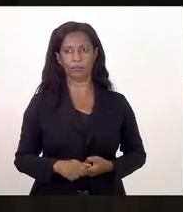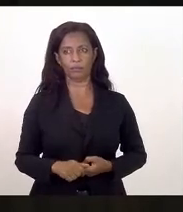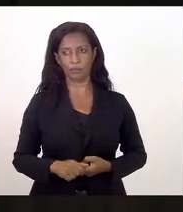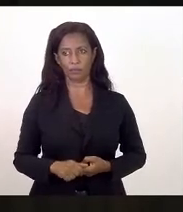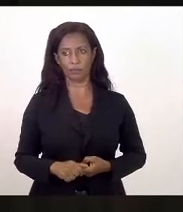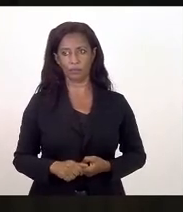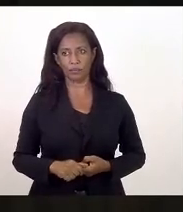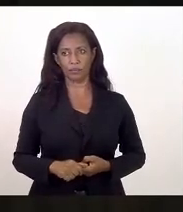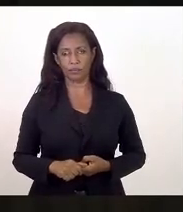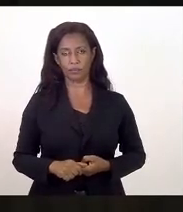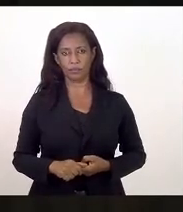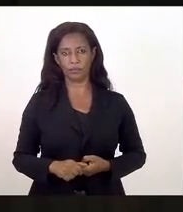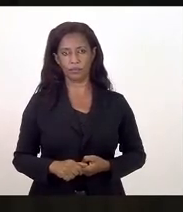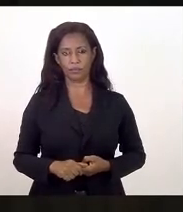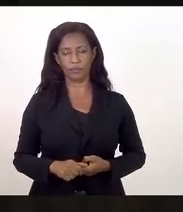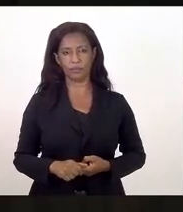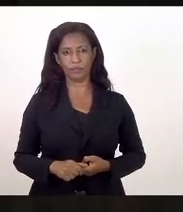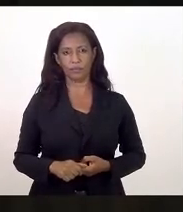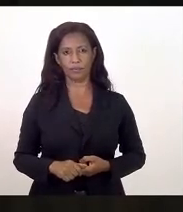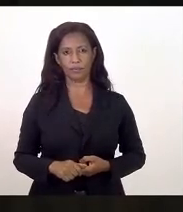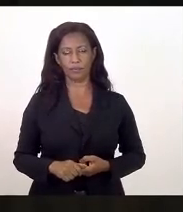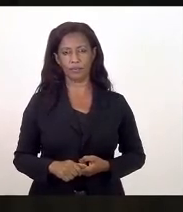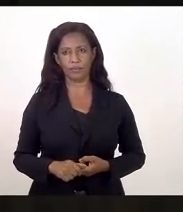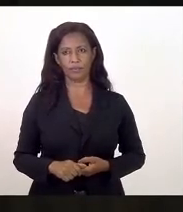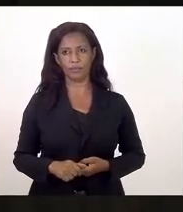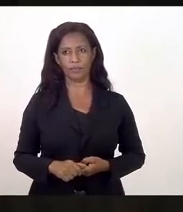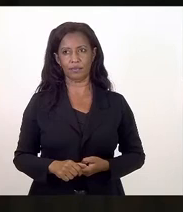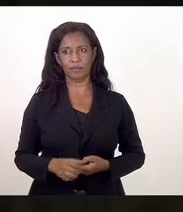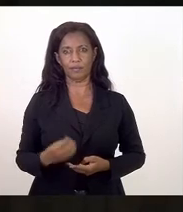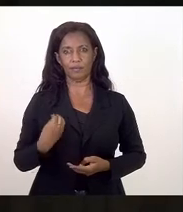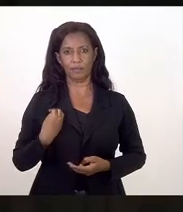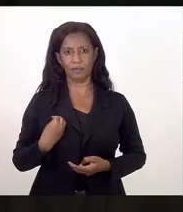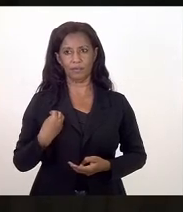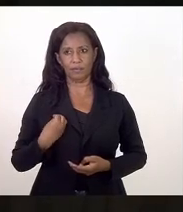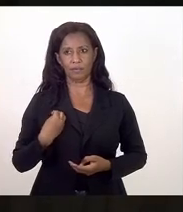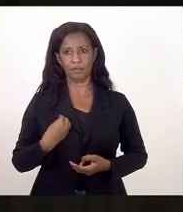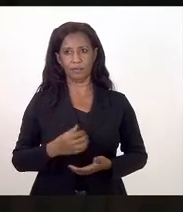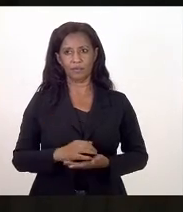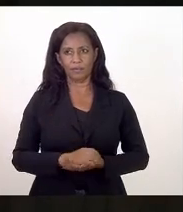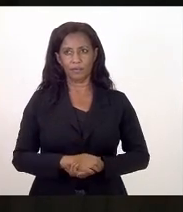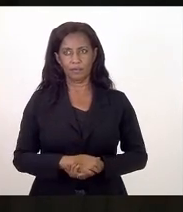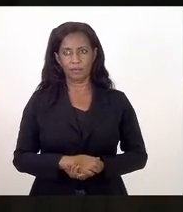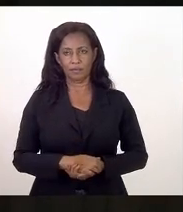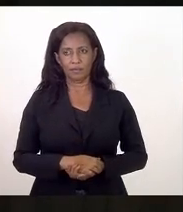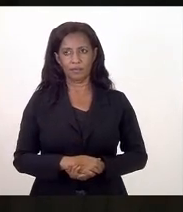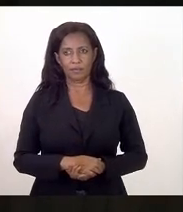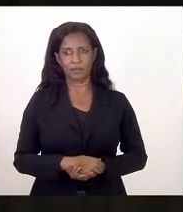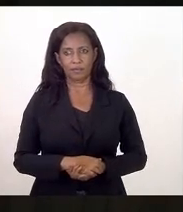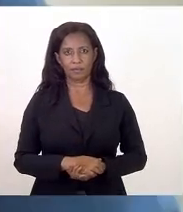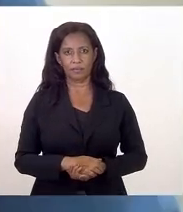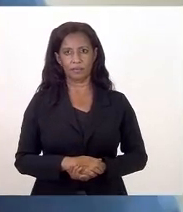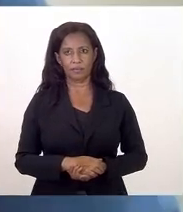Deputado Bebeto. Está presente. Vai, Bebeto.